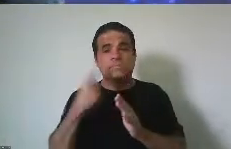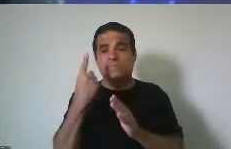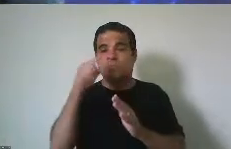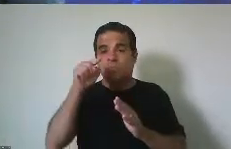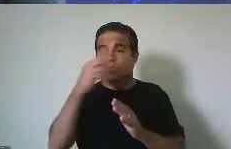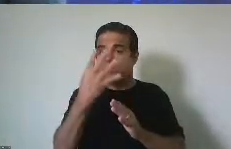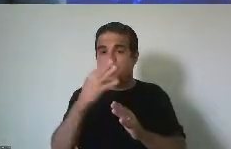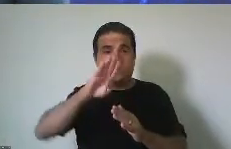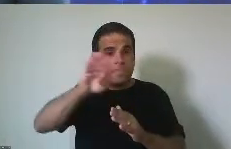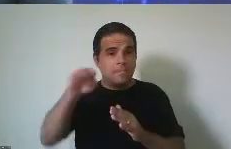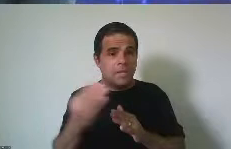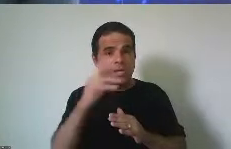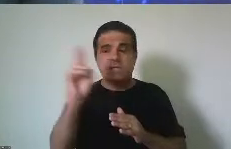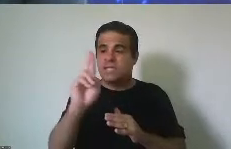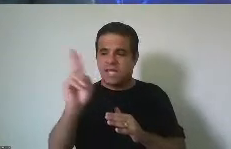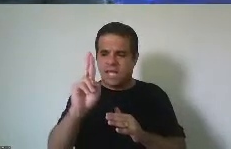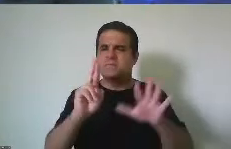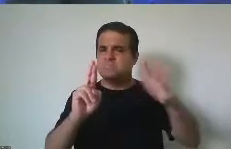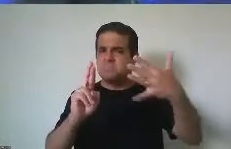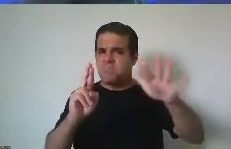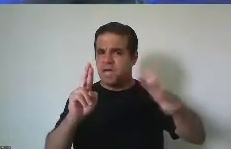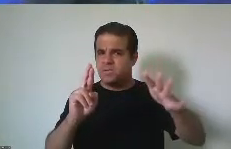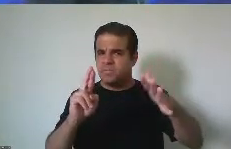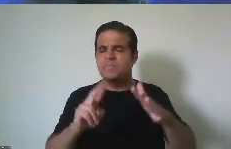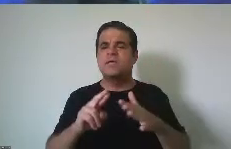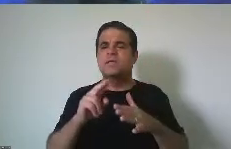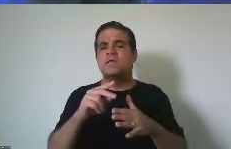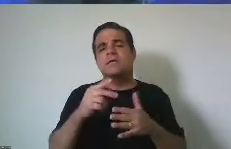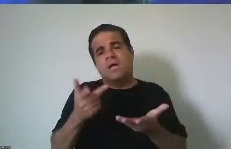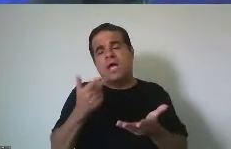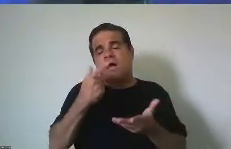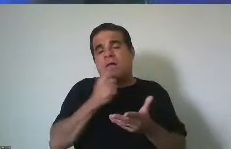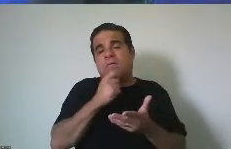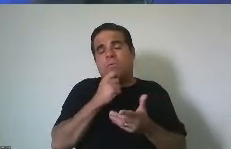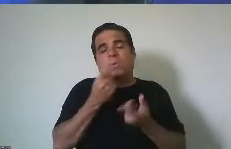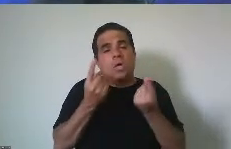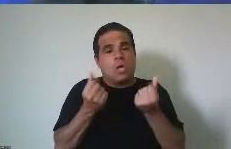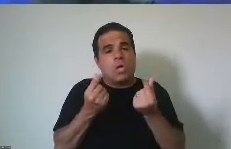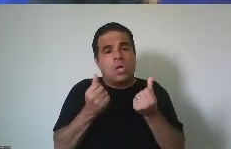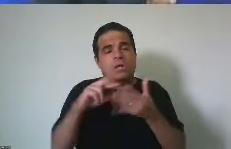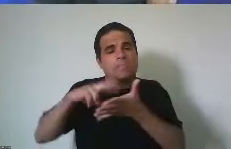bilhões de reais aproximadamente esse custo ele reconhecimento